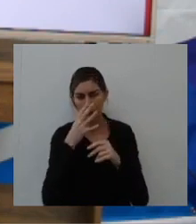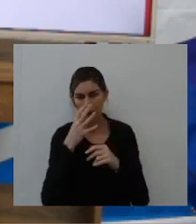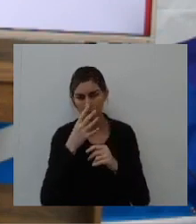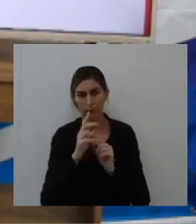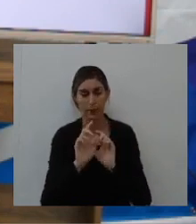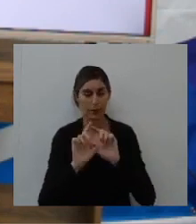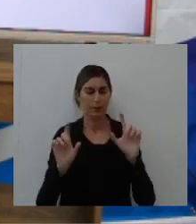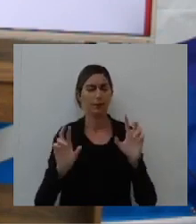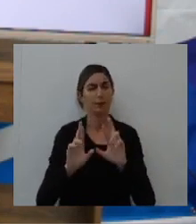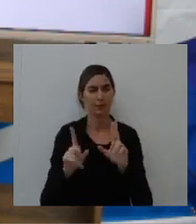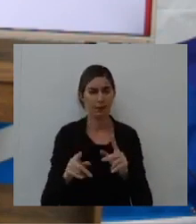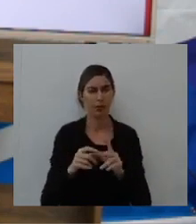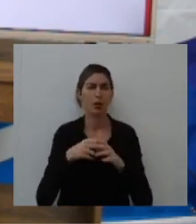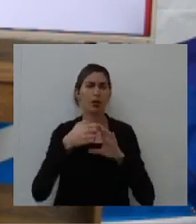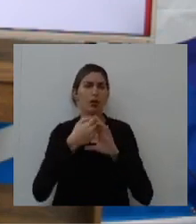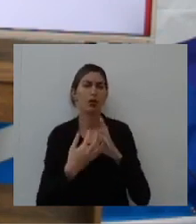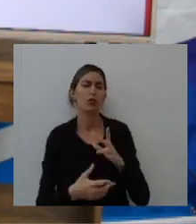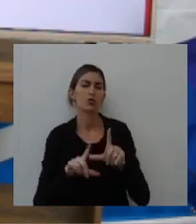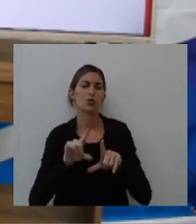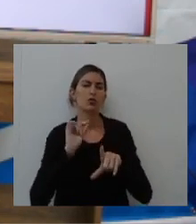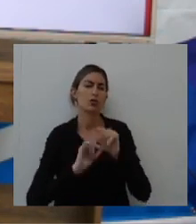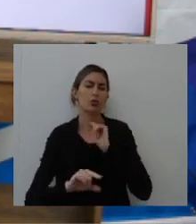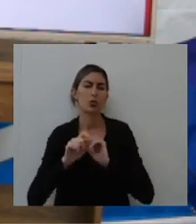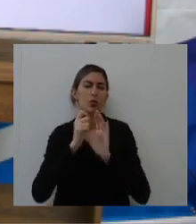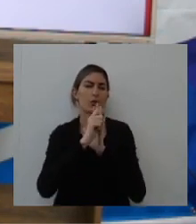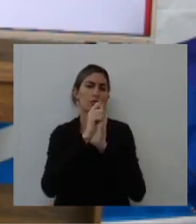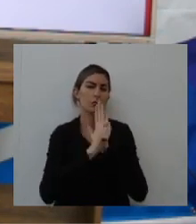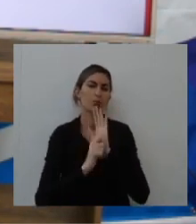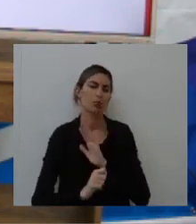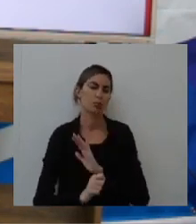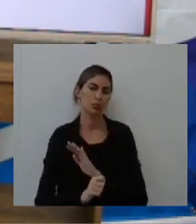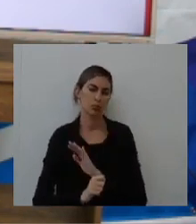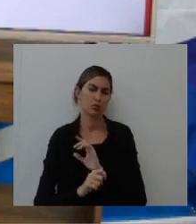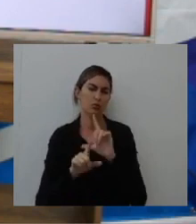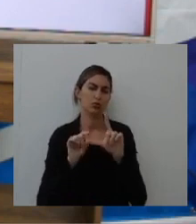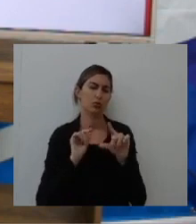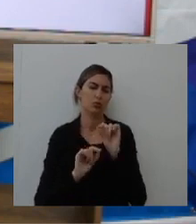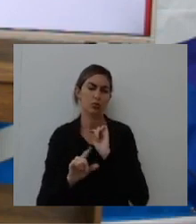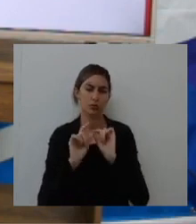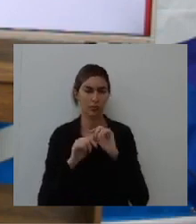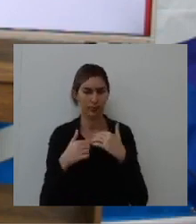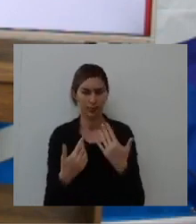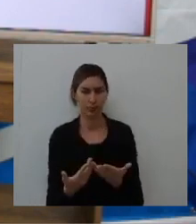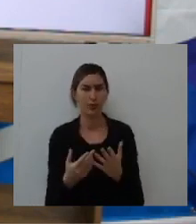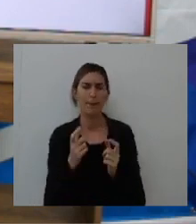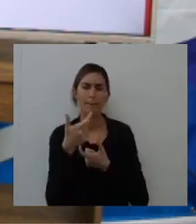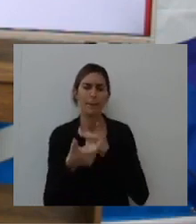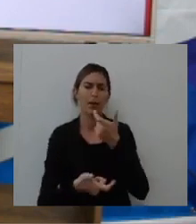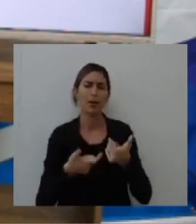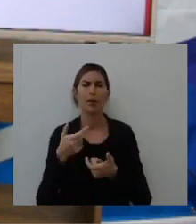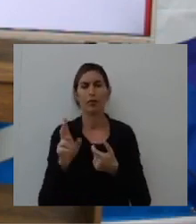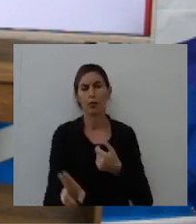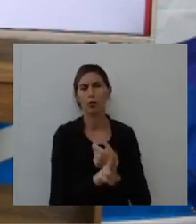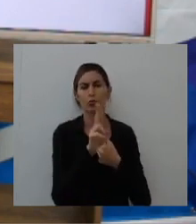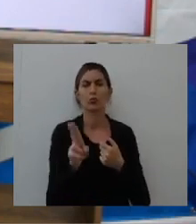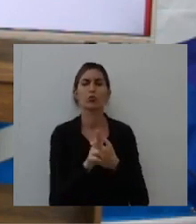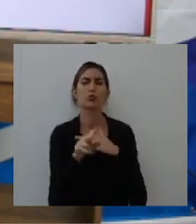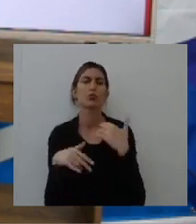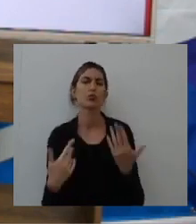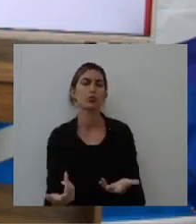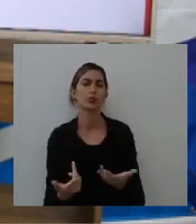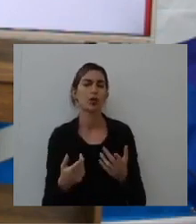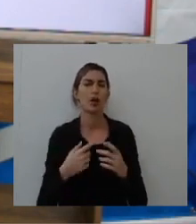observar esses aspectos. Quais foram as escolhas do autor, sabe? É isso aí. Que palavras ele escolheu aqui?